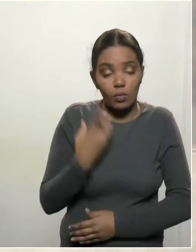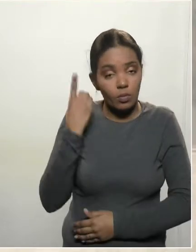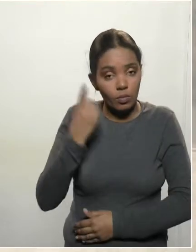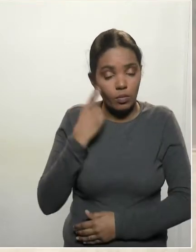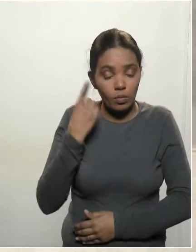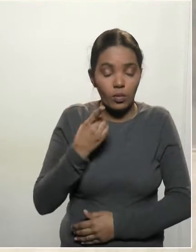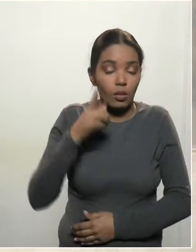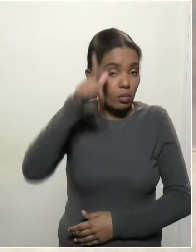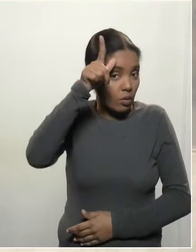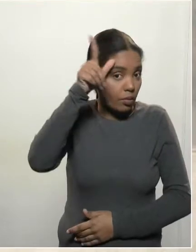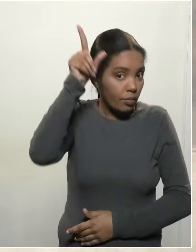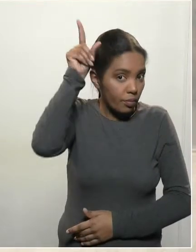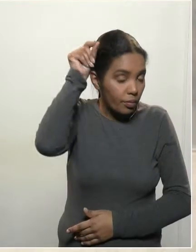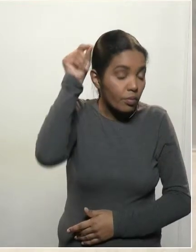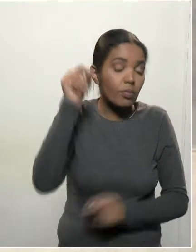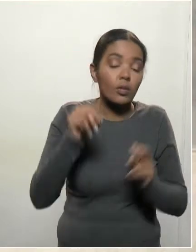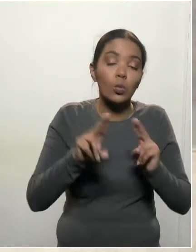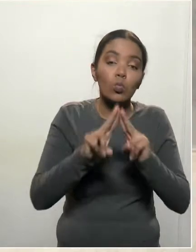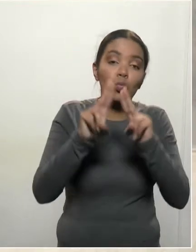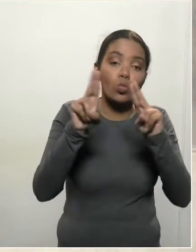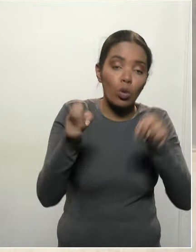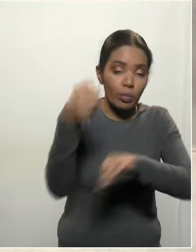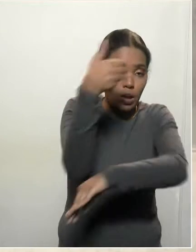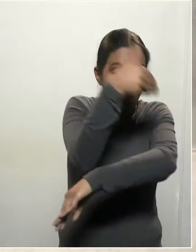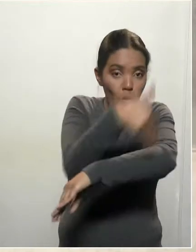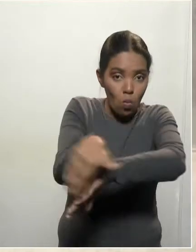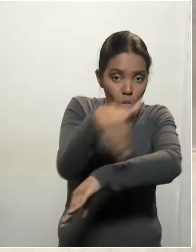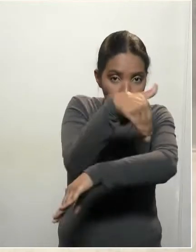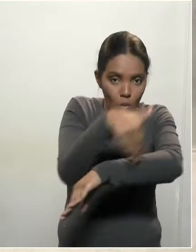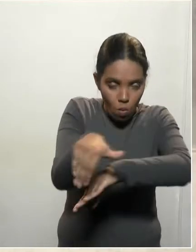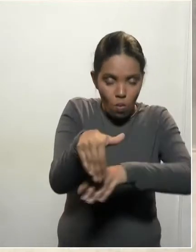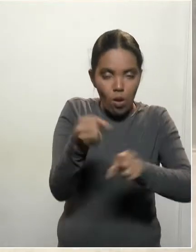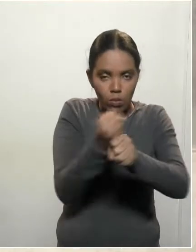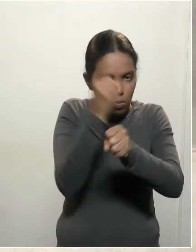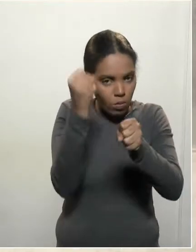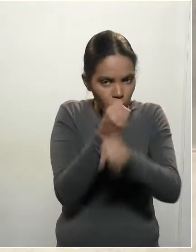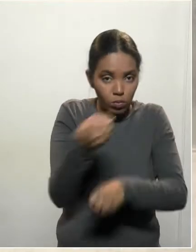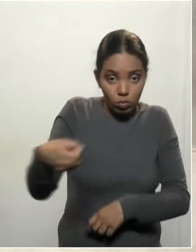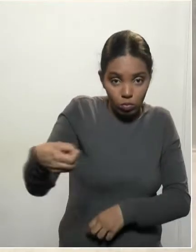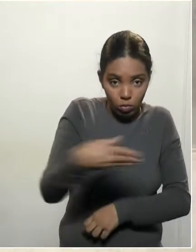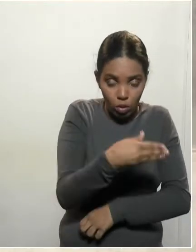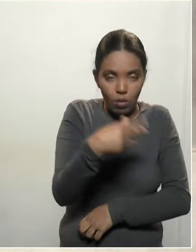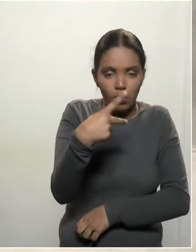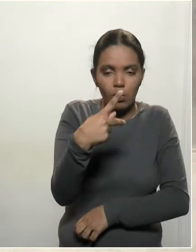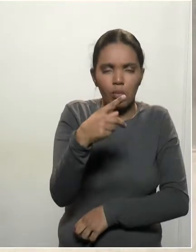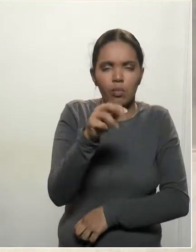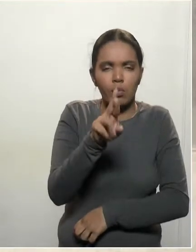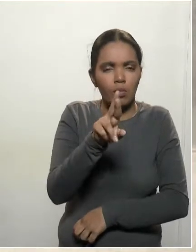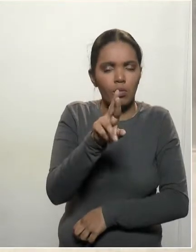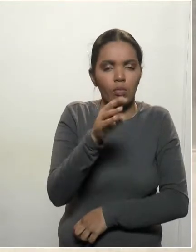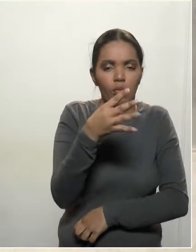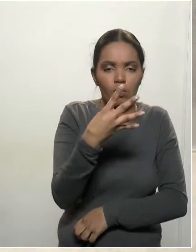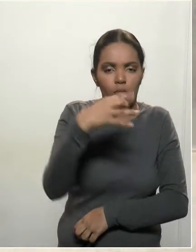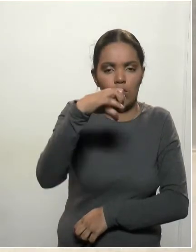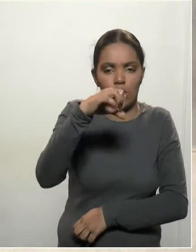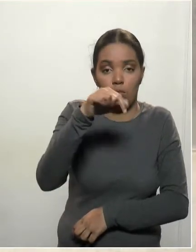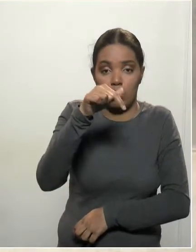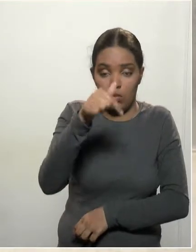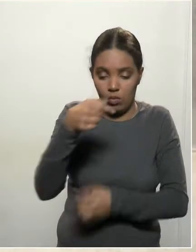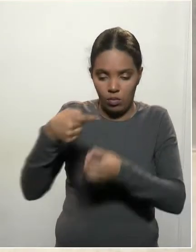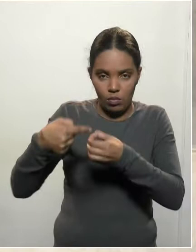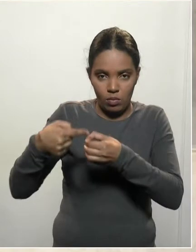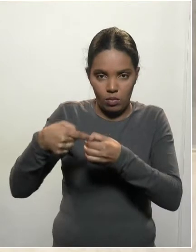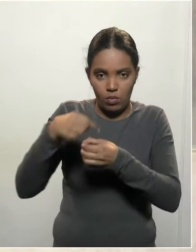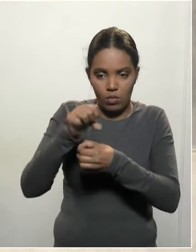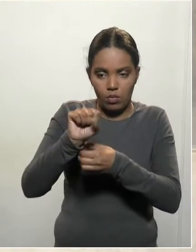Coronel Lee sobre o recapeamento asfáltico e recuperação da rodovia PR-497 entre os municípios